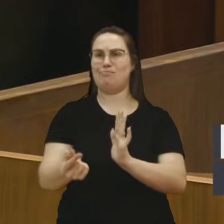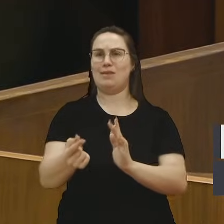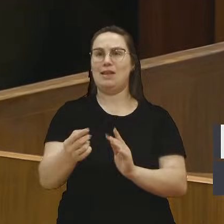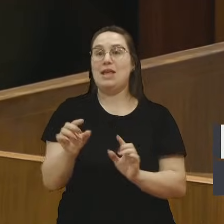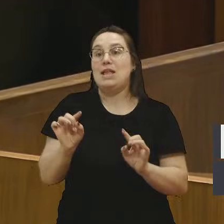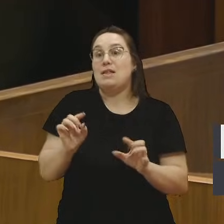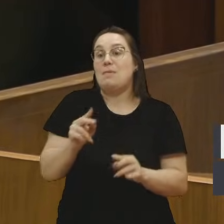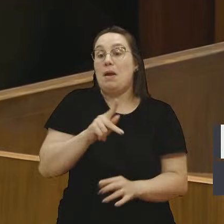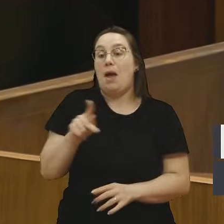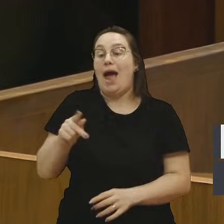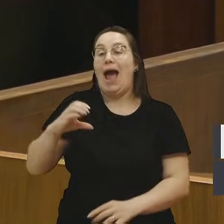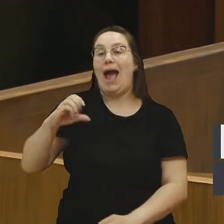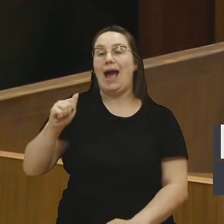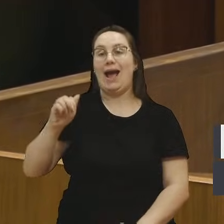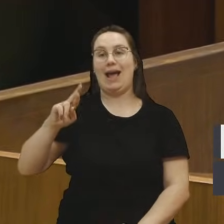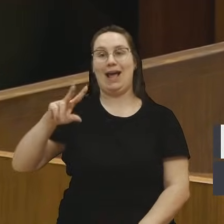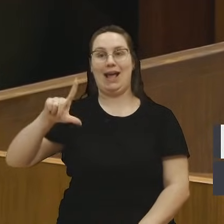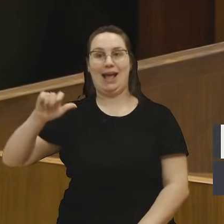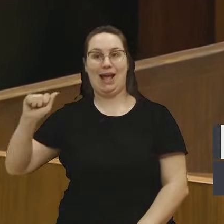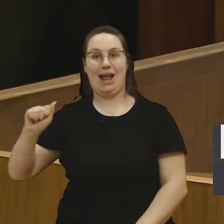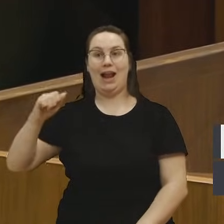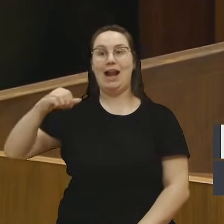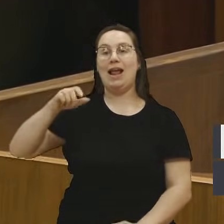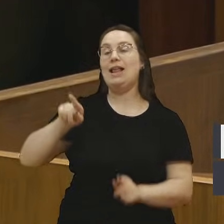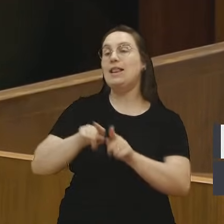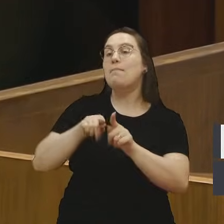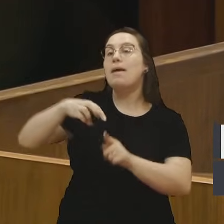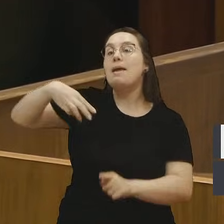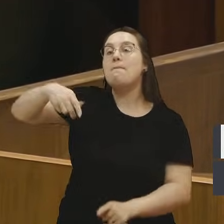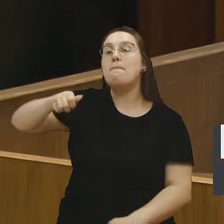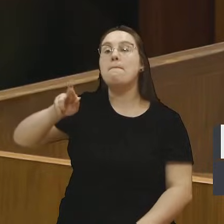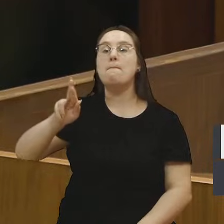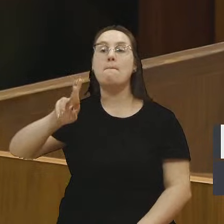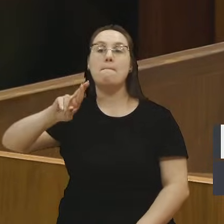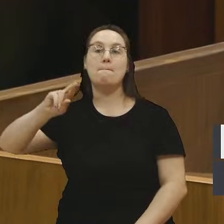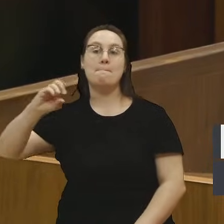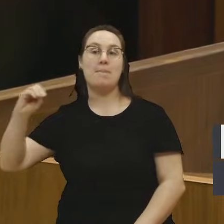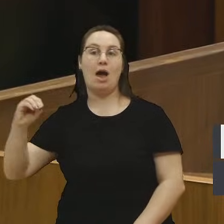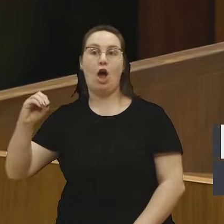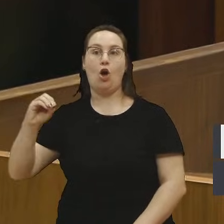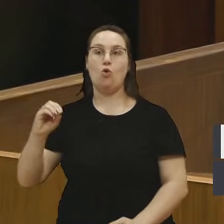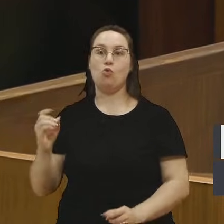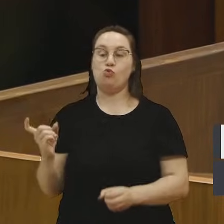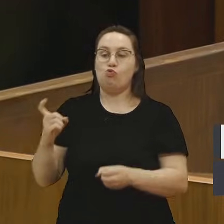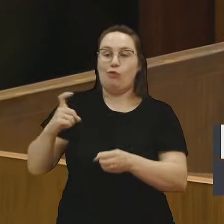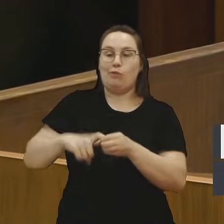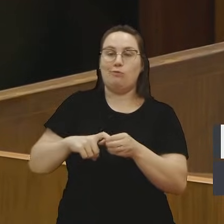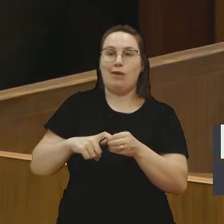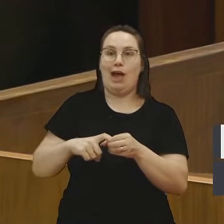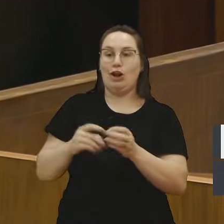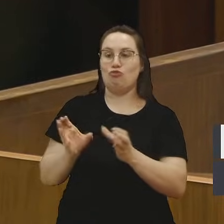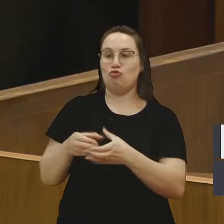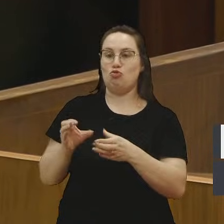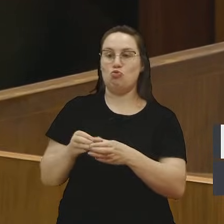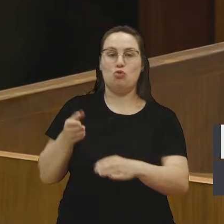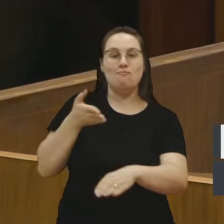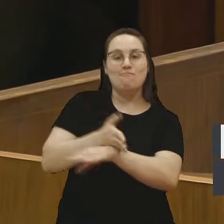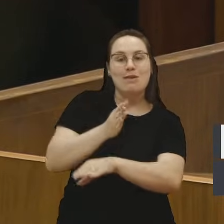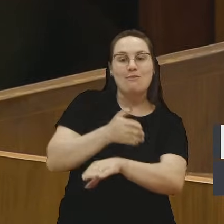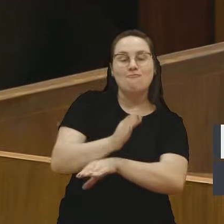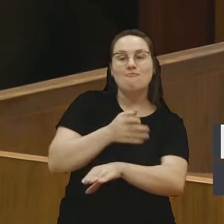Carla Preto e ao Mauro Amâncio, que iniciaram o retorno de um CMD ativo e